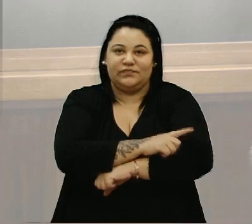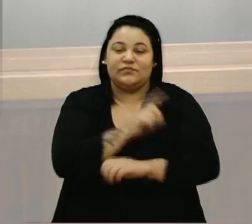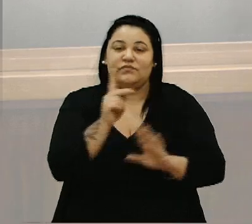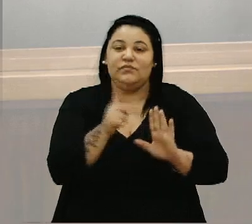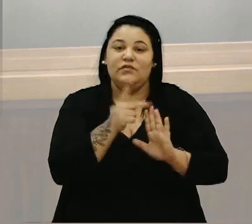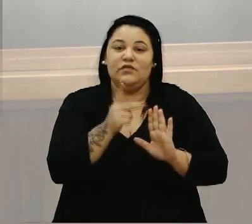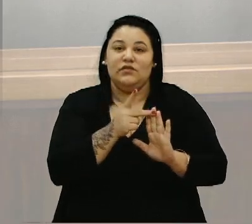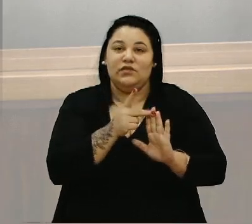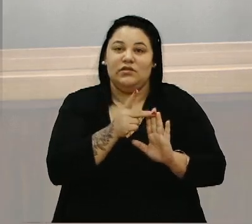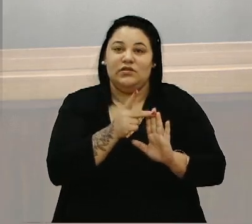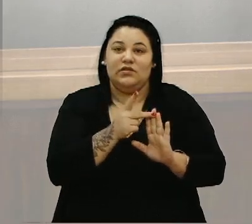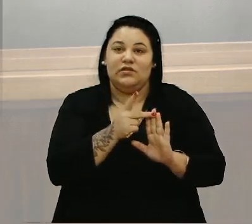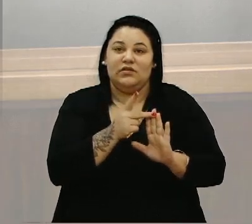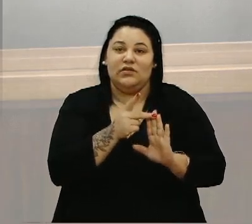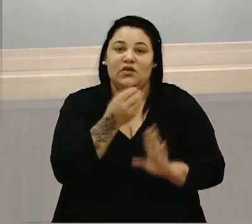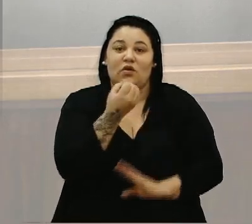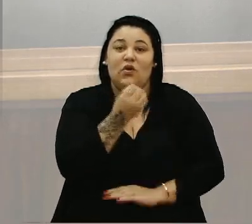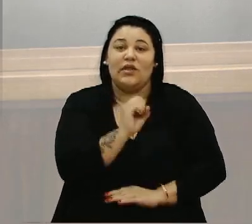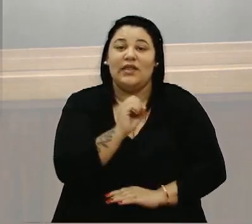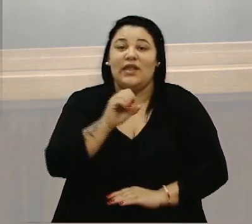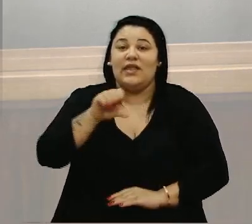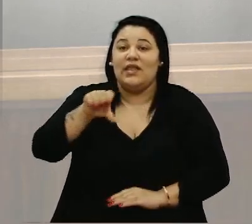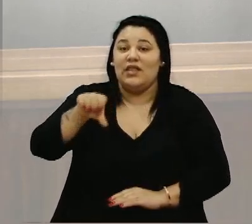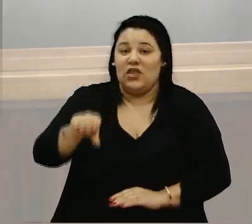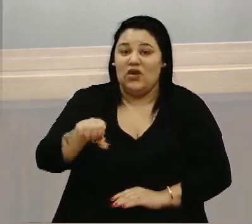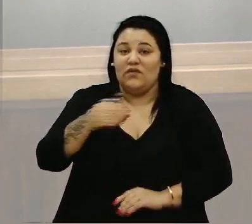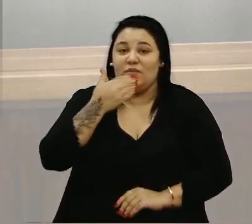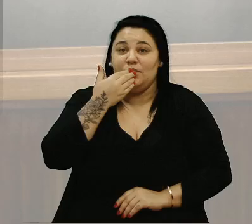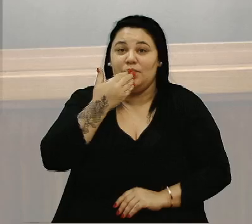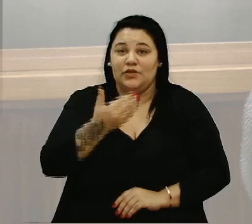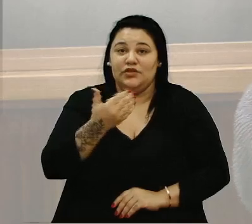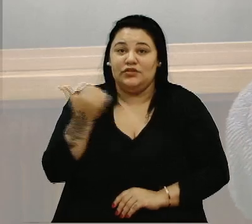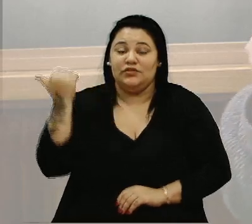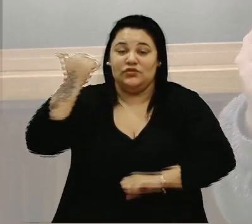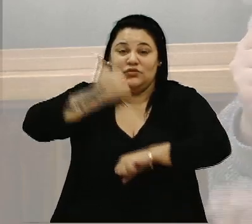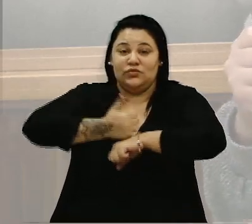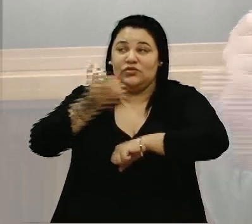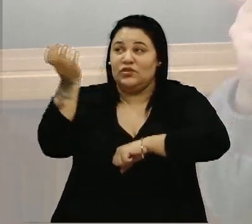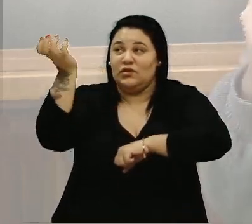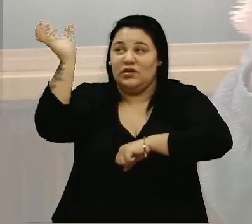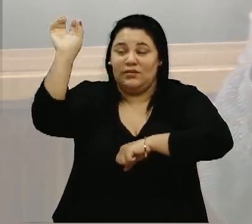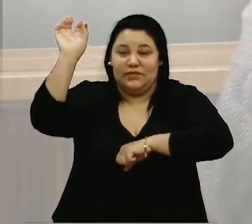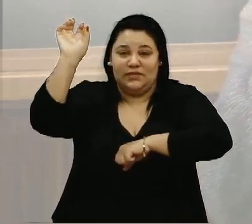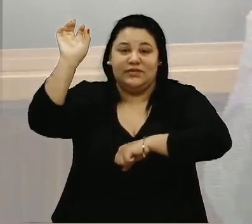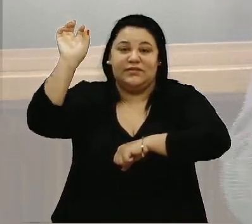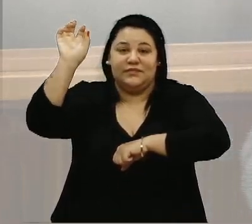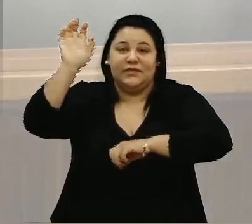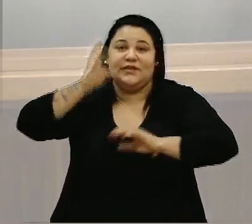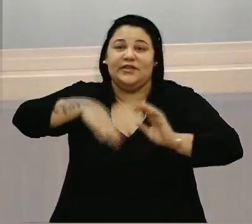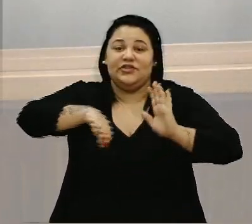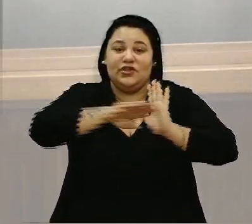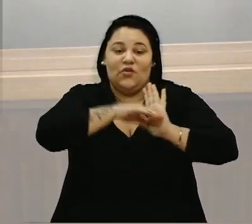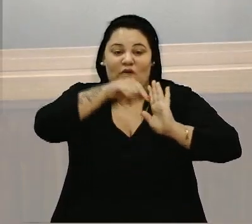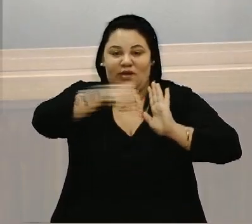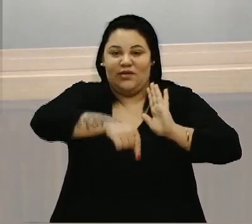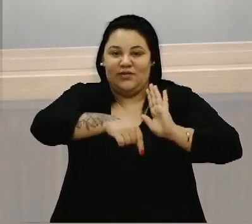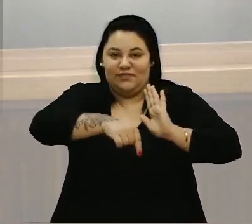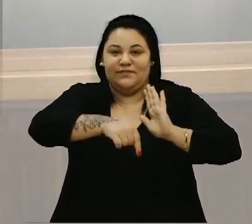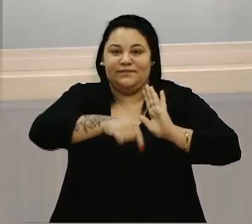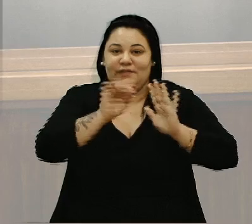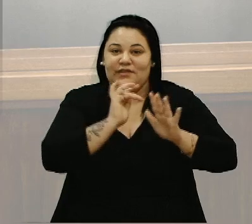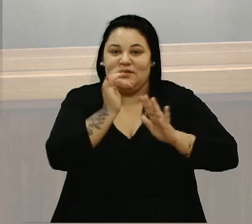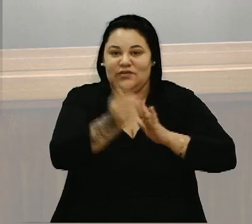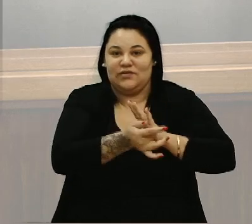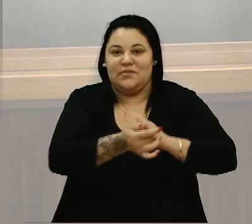protocolou 89 solicitações de troca de lâmpada que chegaram para ele através das redes